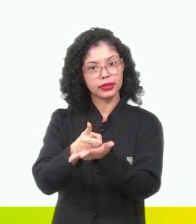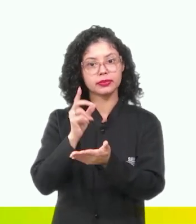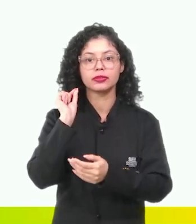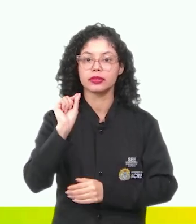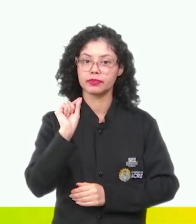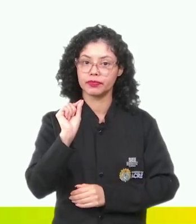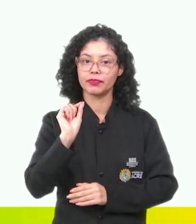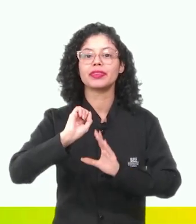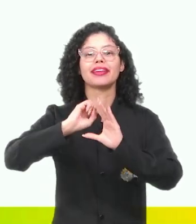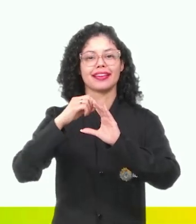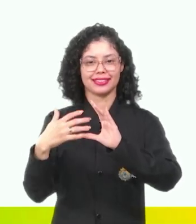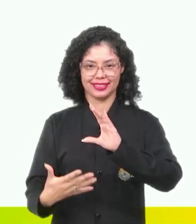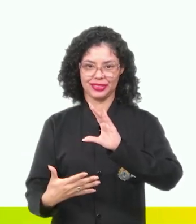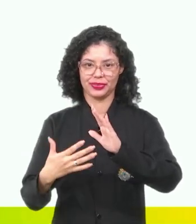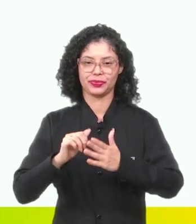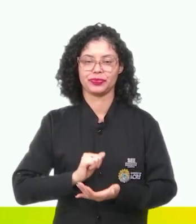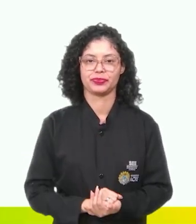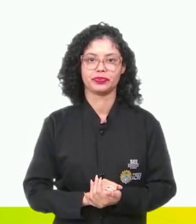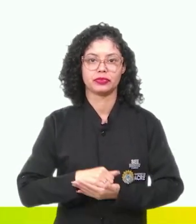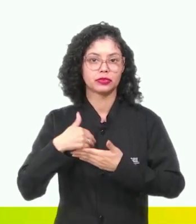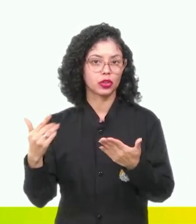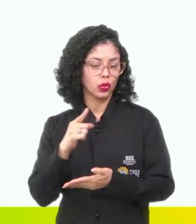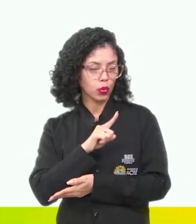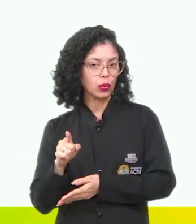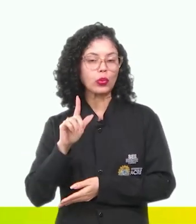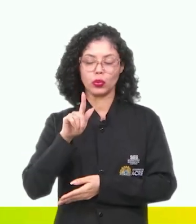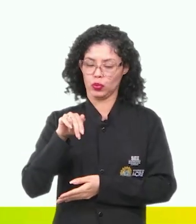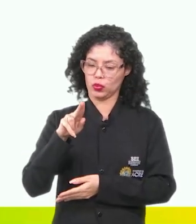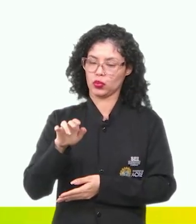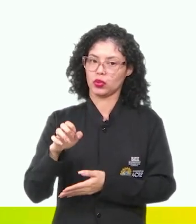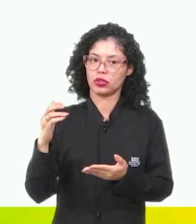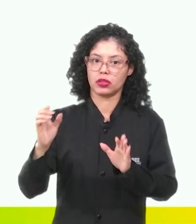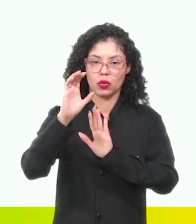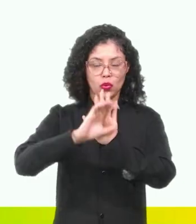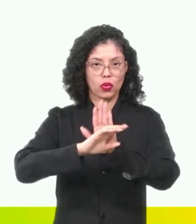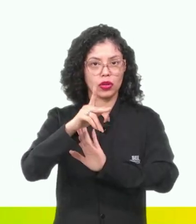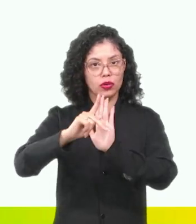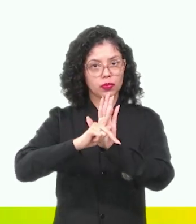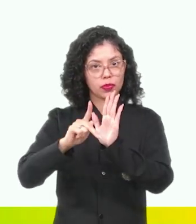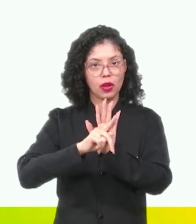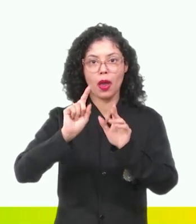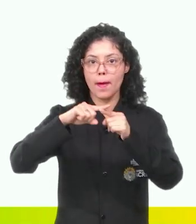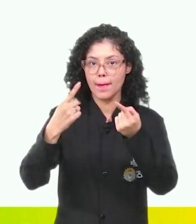só, característica. Não é um gene só que define o resultado, mas